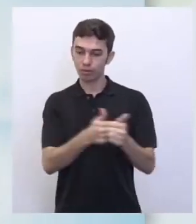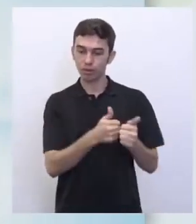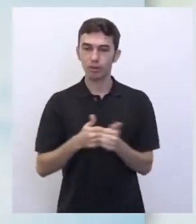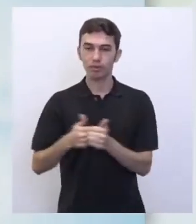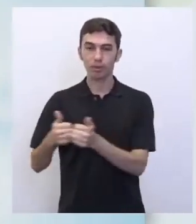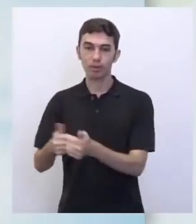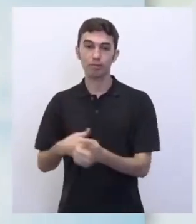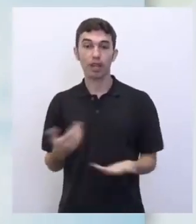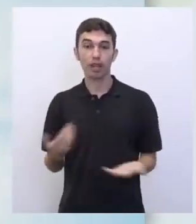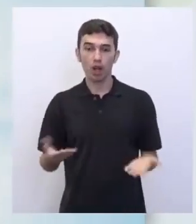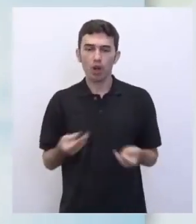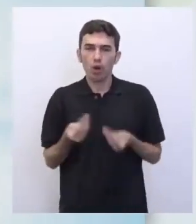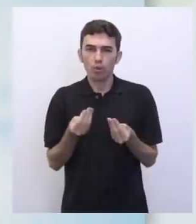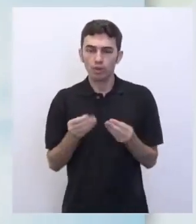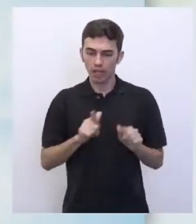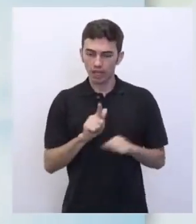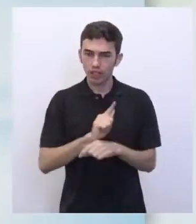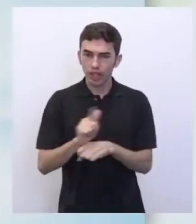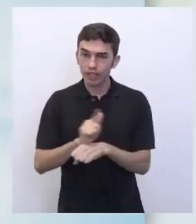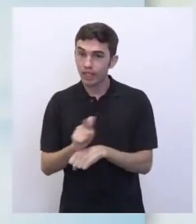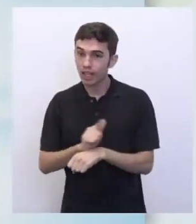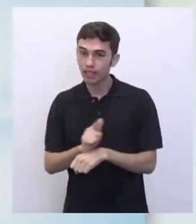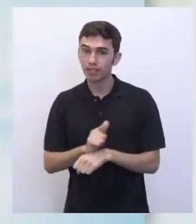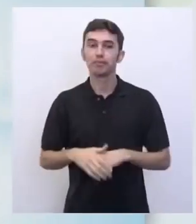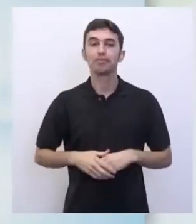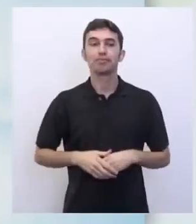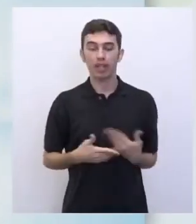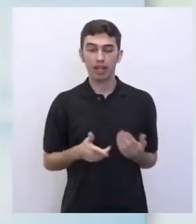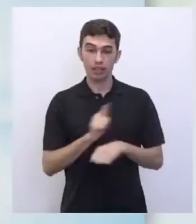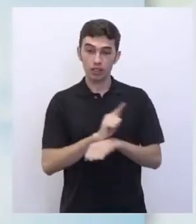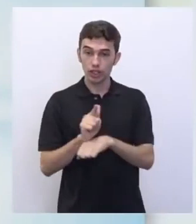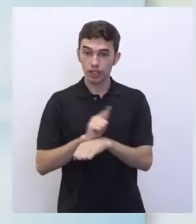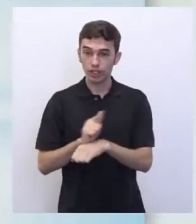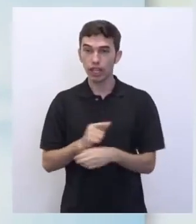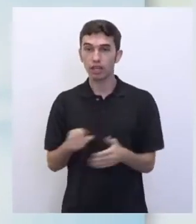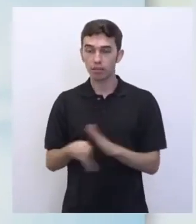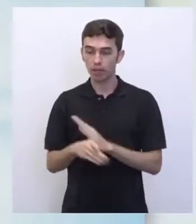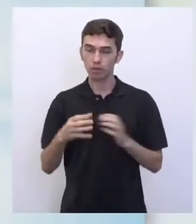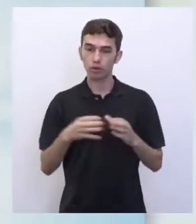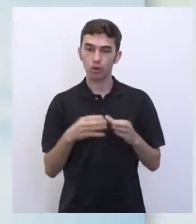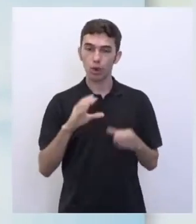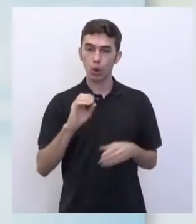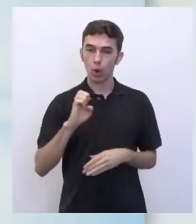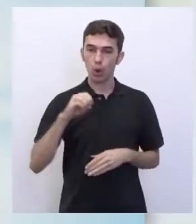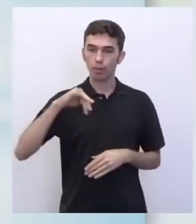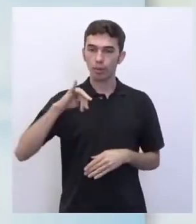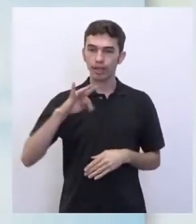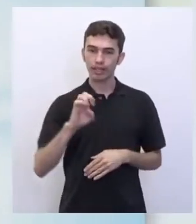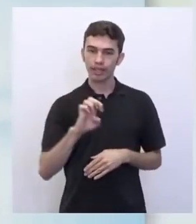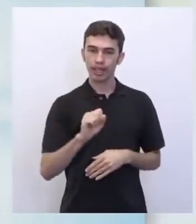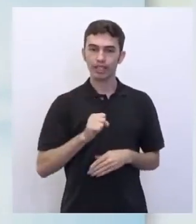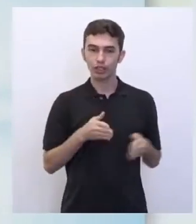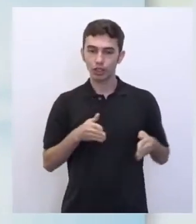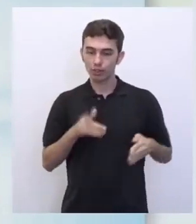Como essas bacias são gerenciadas? São gerenciadas pelos comitês de bacias hidrográficas.